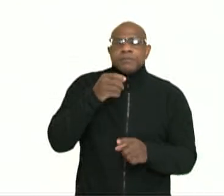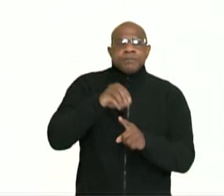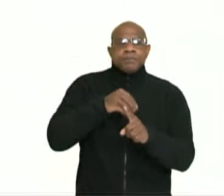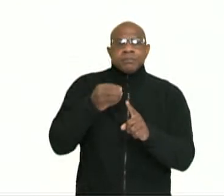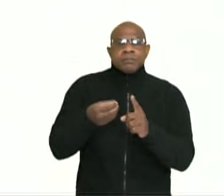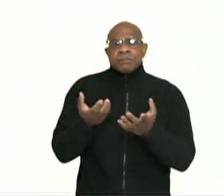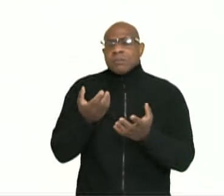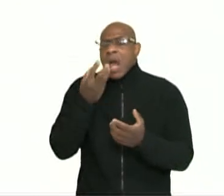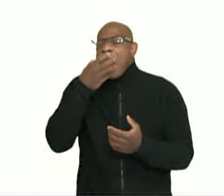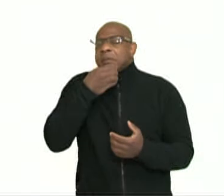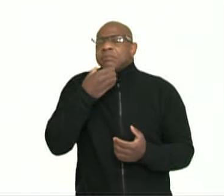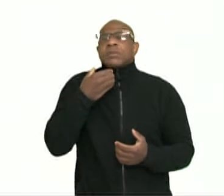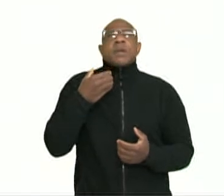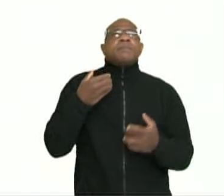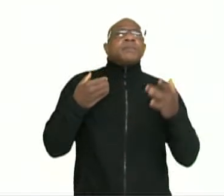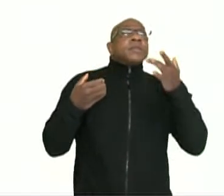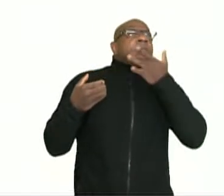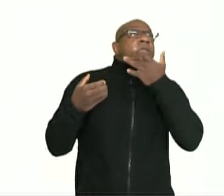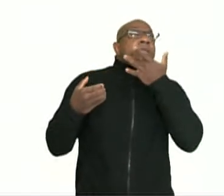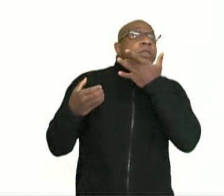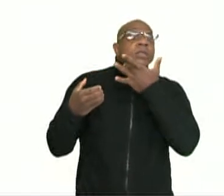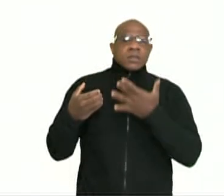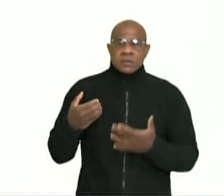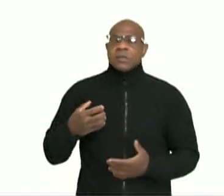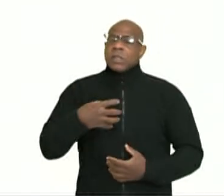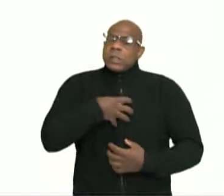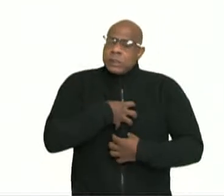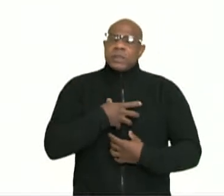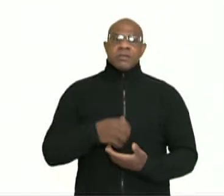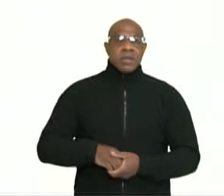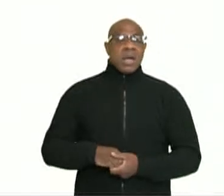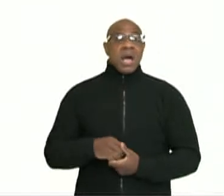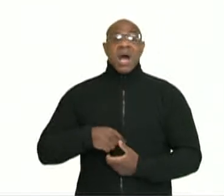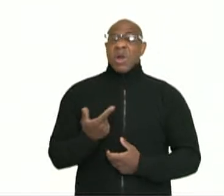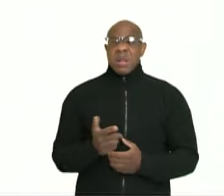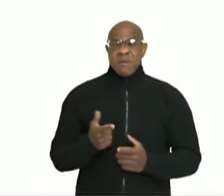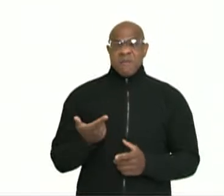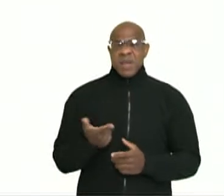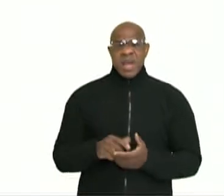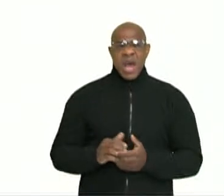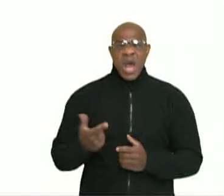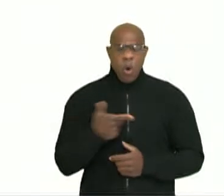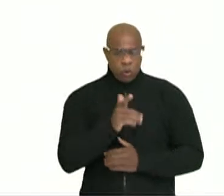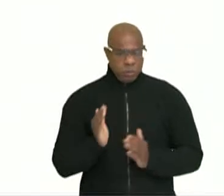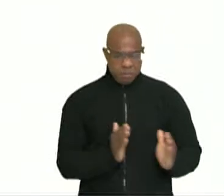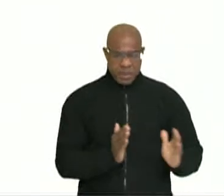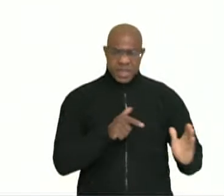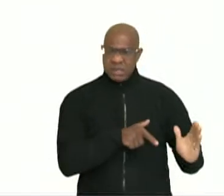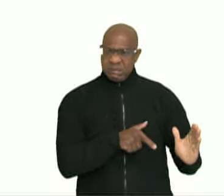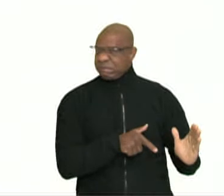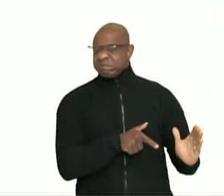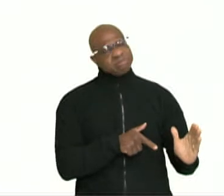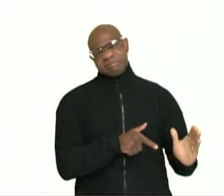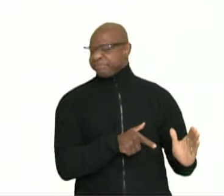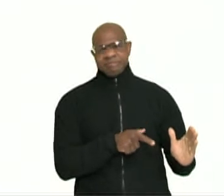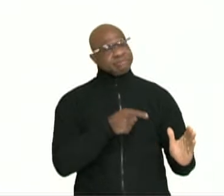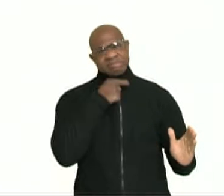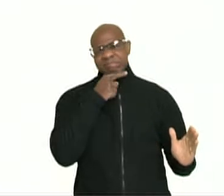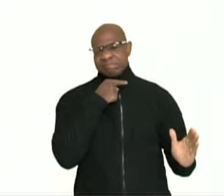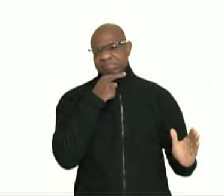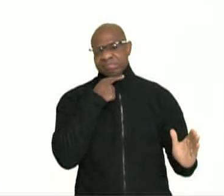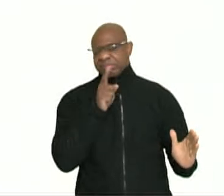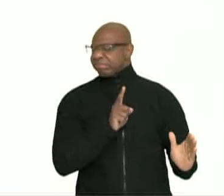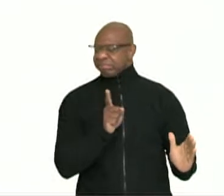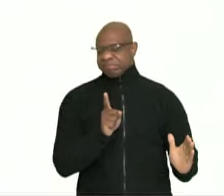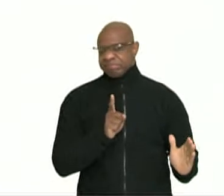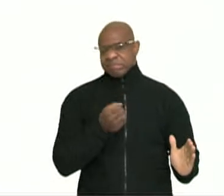tem gosto de maçã, é suculenta, né? Se você come fora de época, é meio insossa, não tem muito gosto, né? Isso que significa o mais